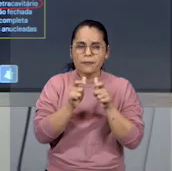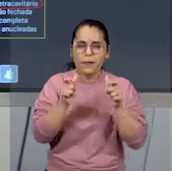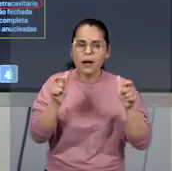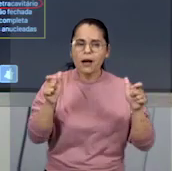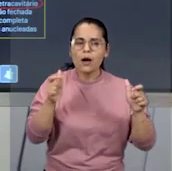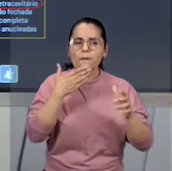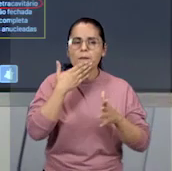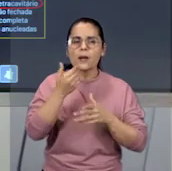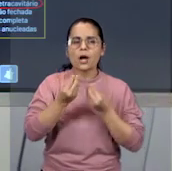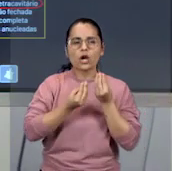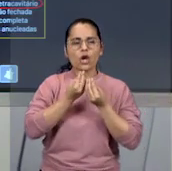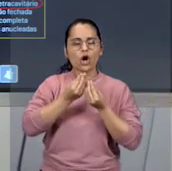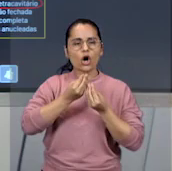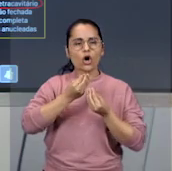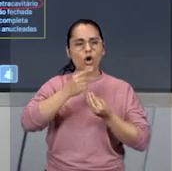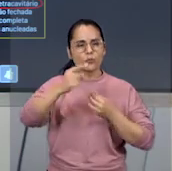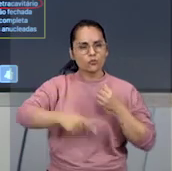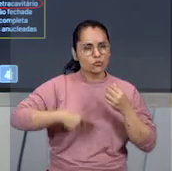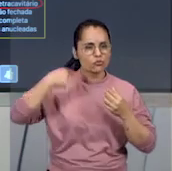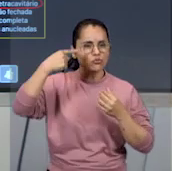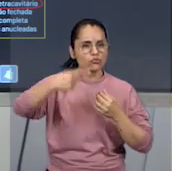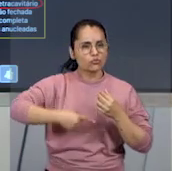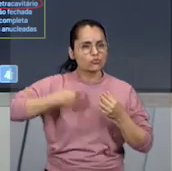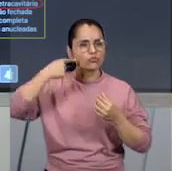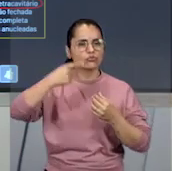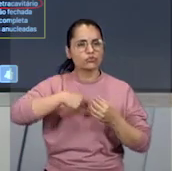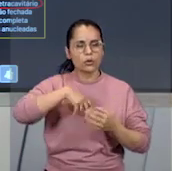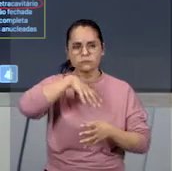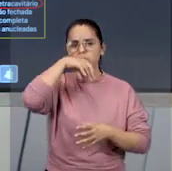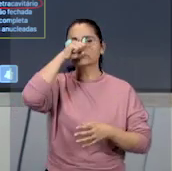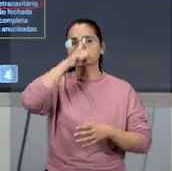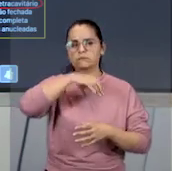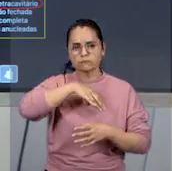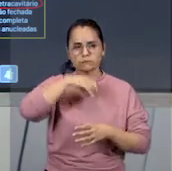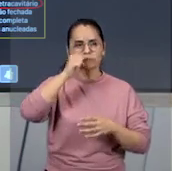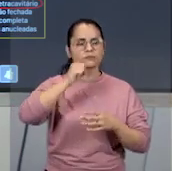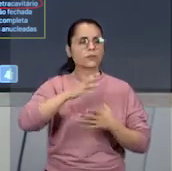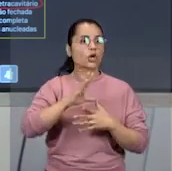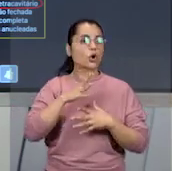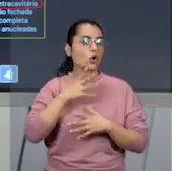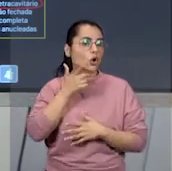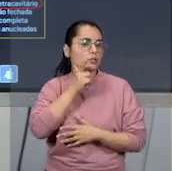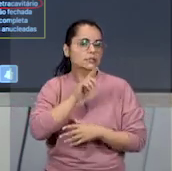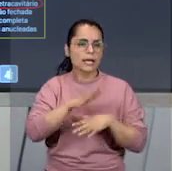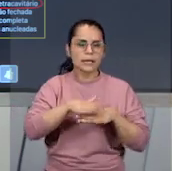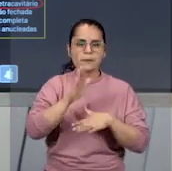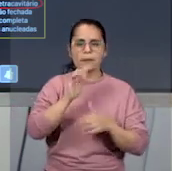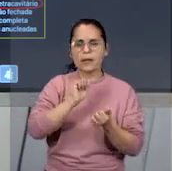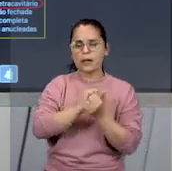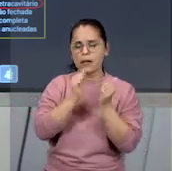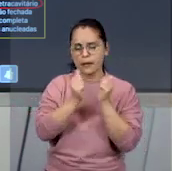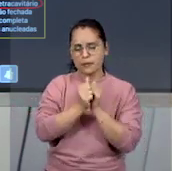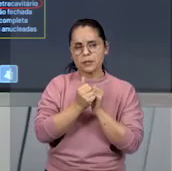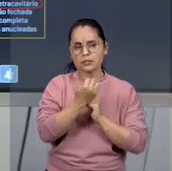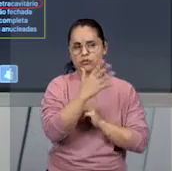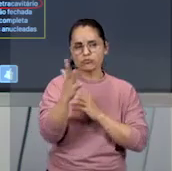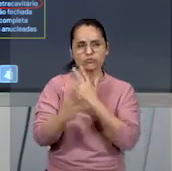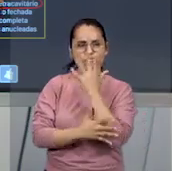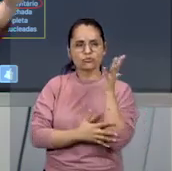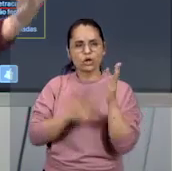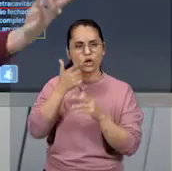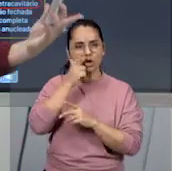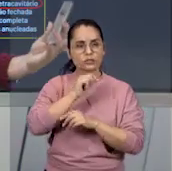eficiência na circulação, na respiração, no metabolismo. Então, consegue aí mais adaptações ambientais e conquistar